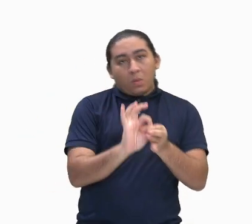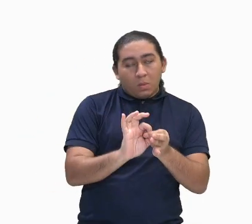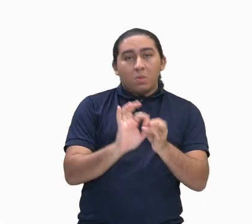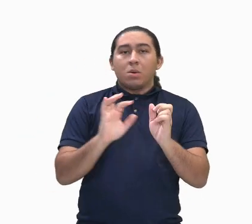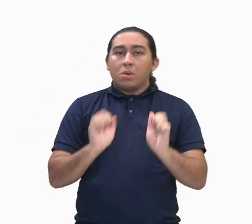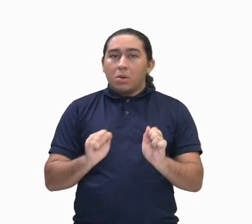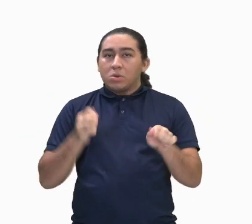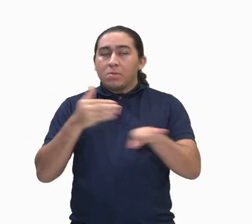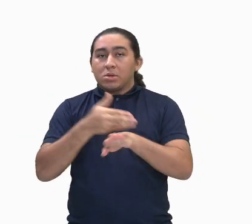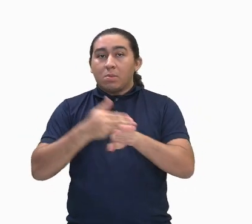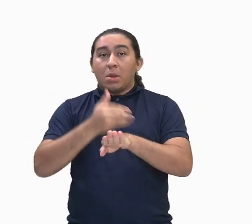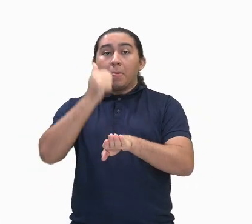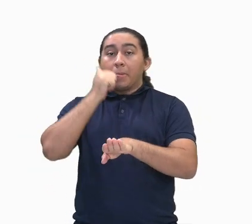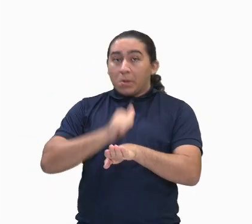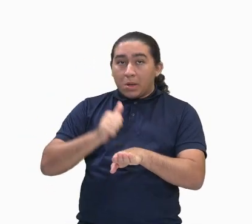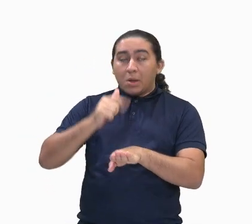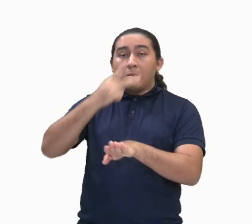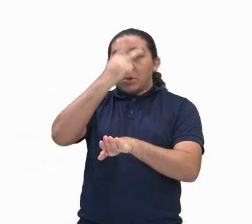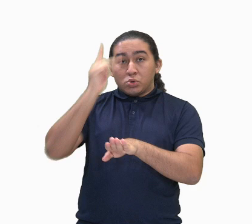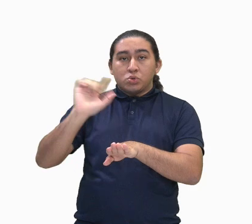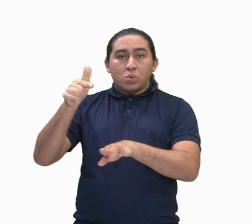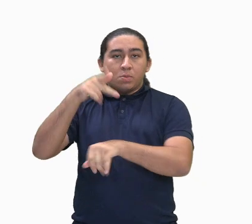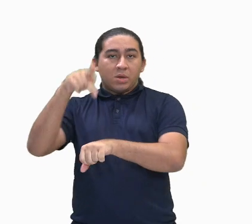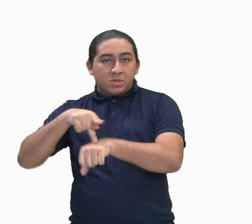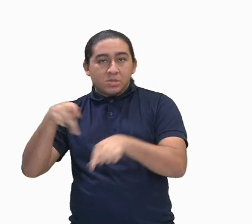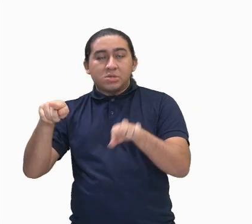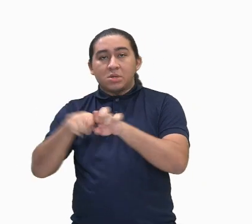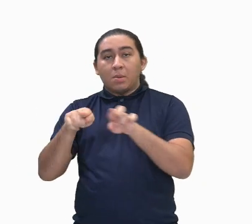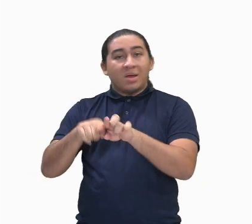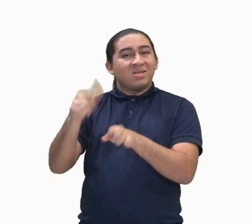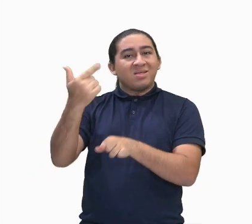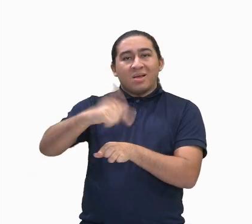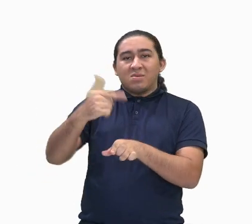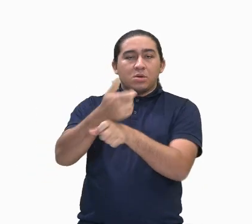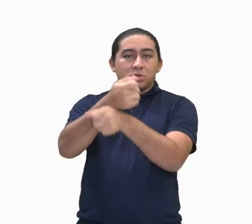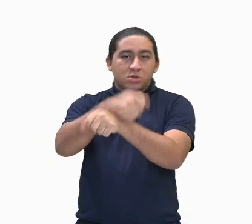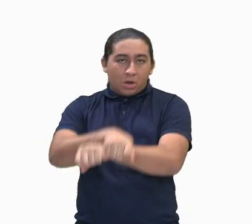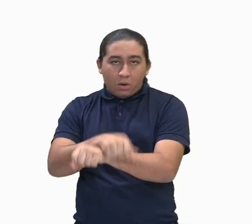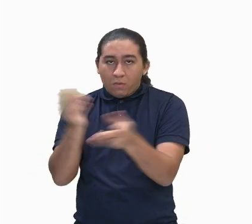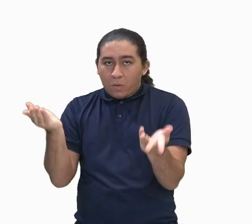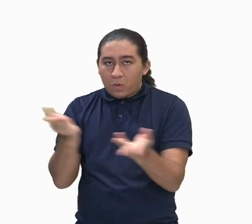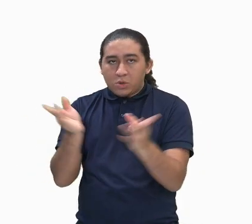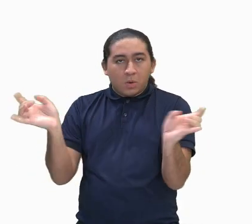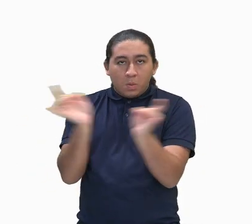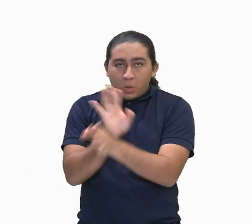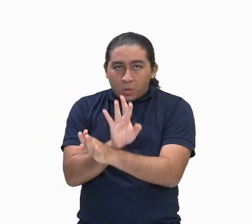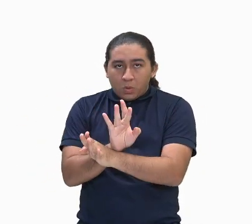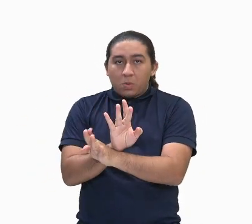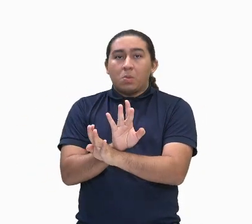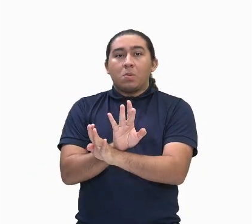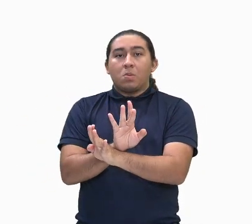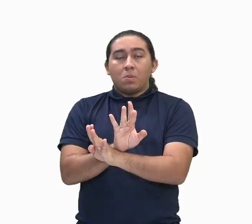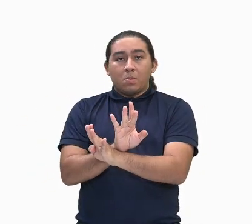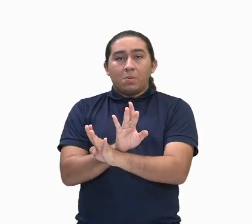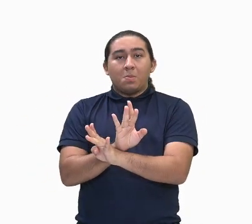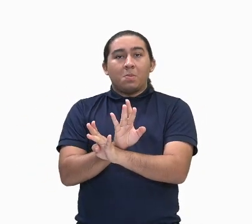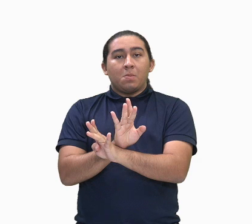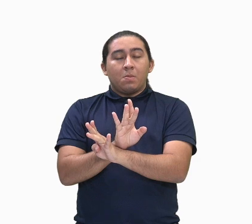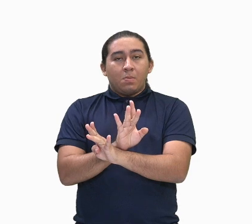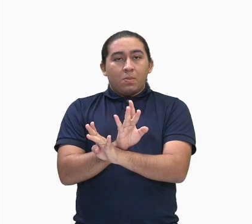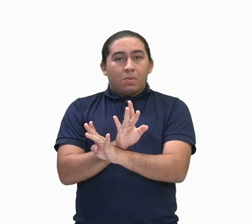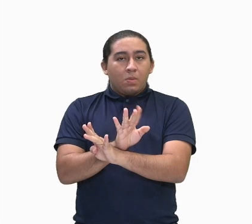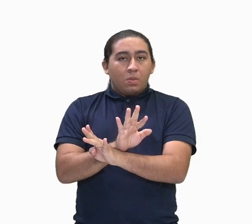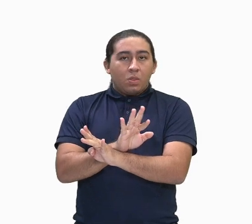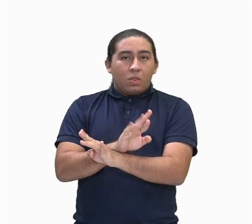participa, mulheres participam, e nós não temos mais escravizados também na nossa sociedade. Pelo menos não de forma